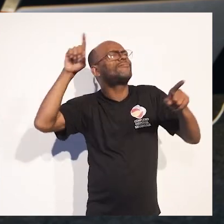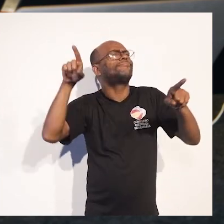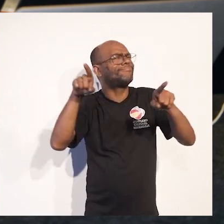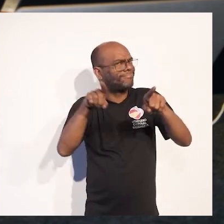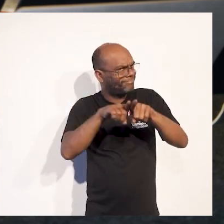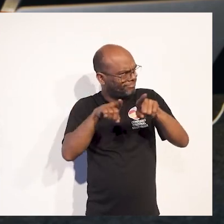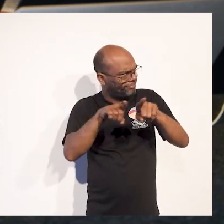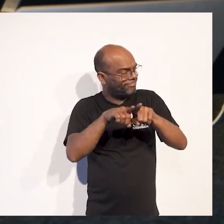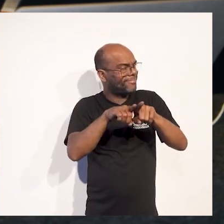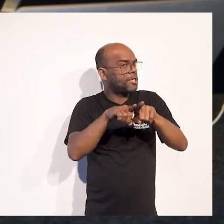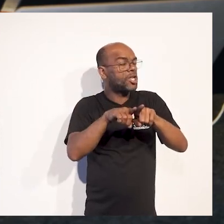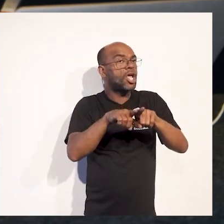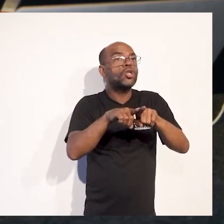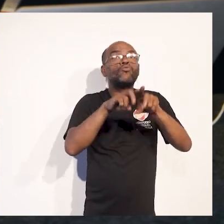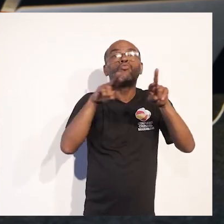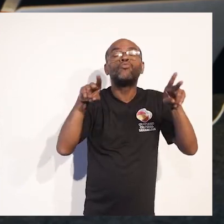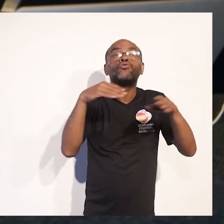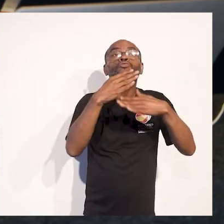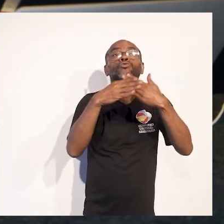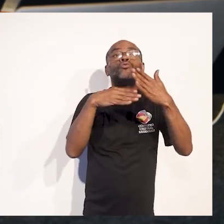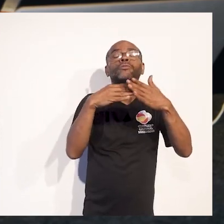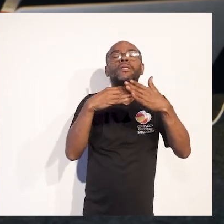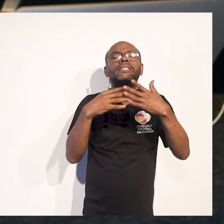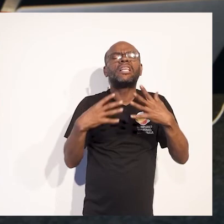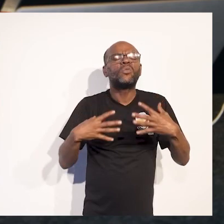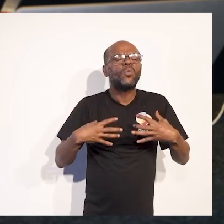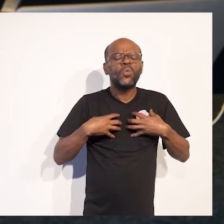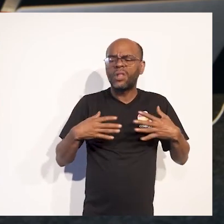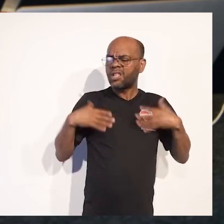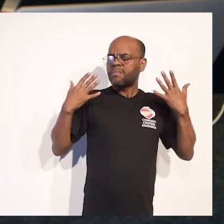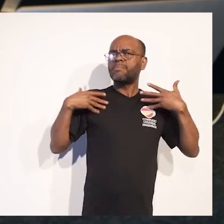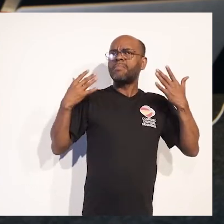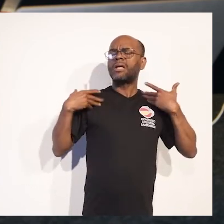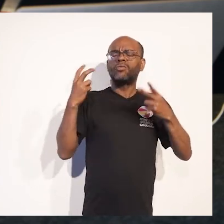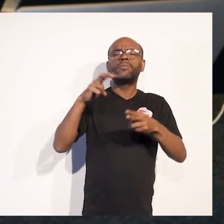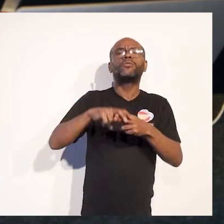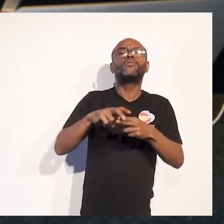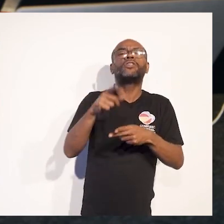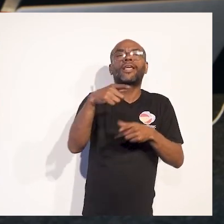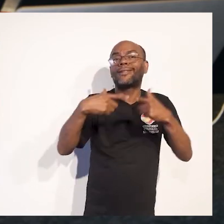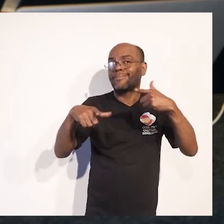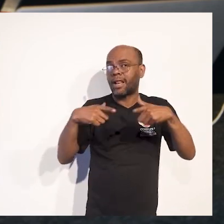de cor. Isso tudo influencia no ânimo da plateia. Se você quer trabalhar, por exemplo,